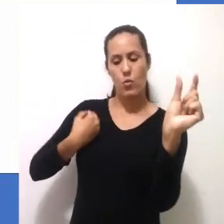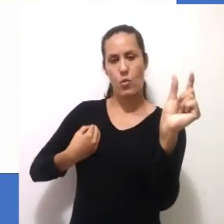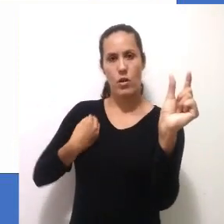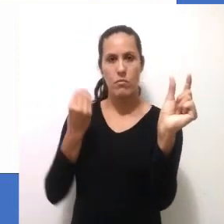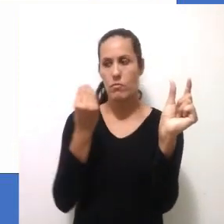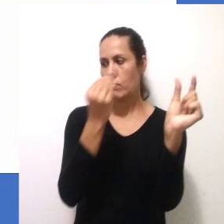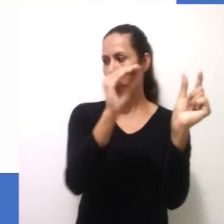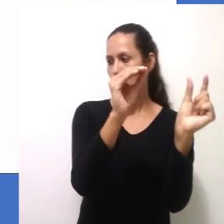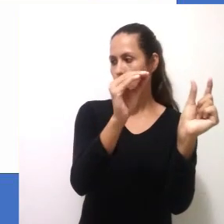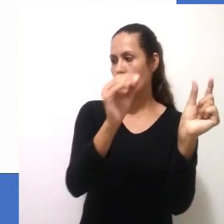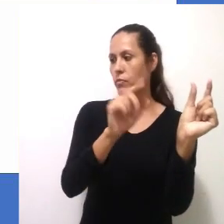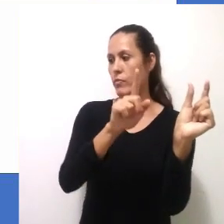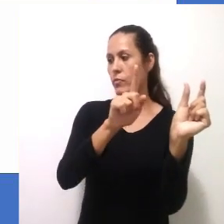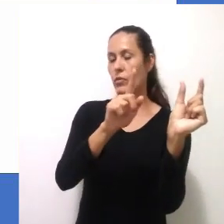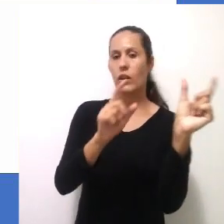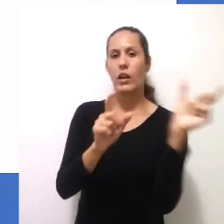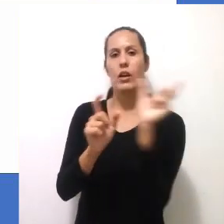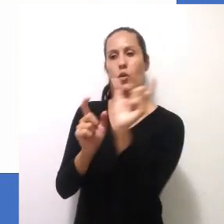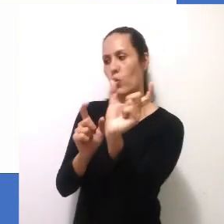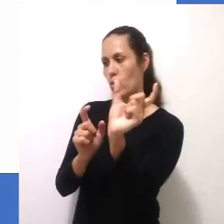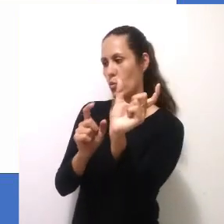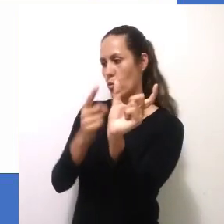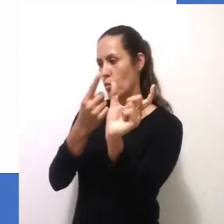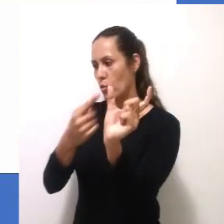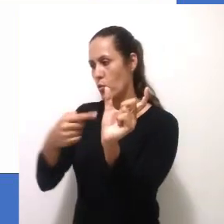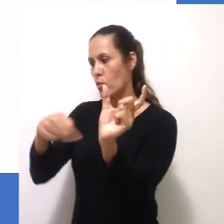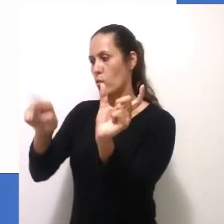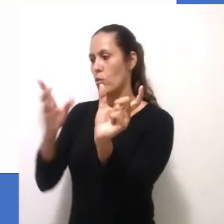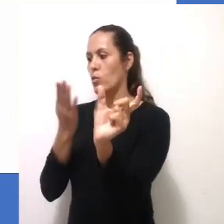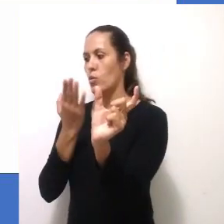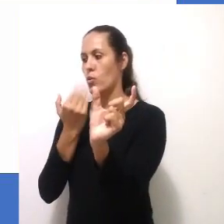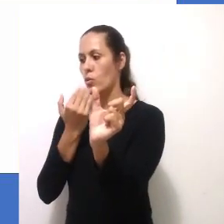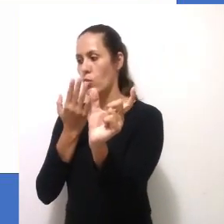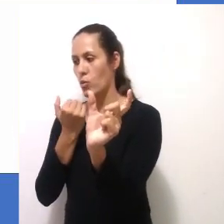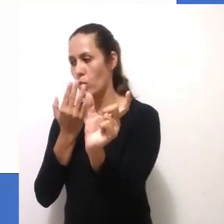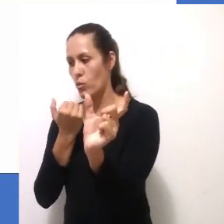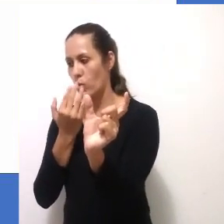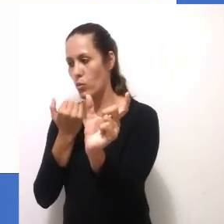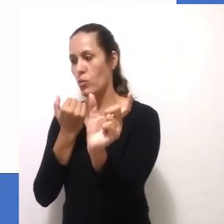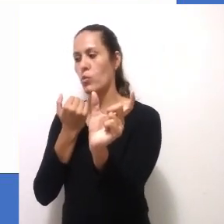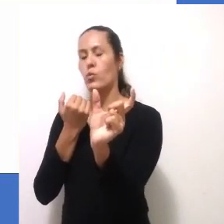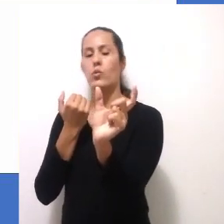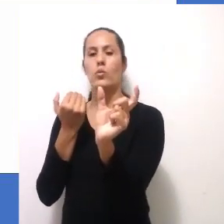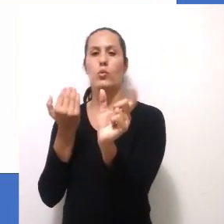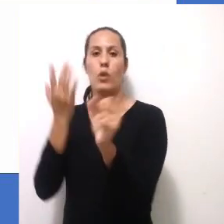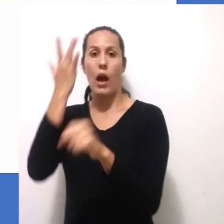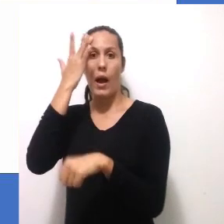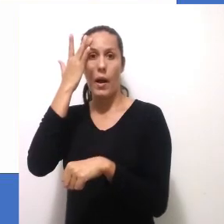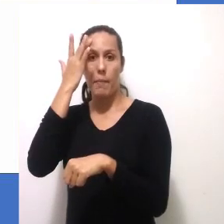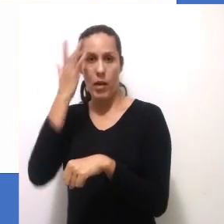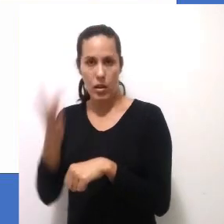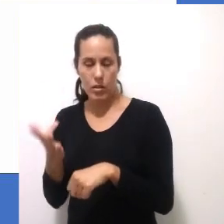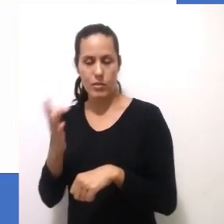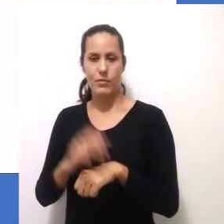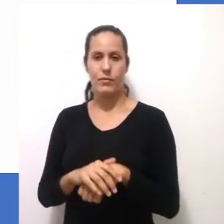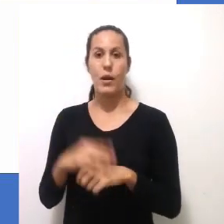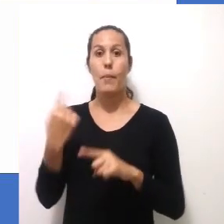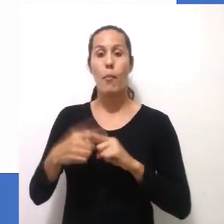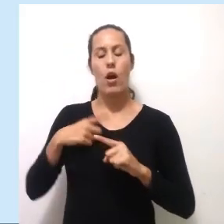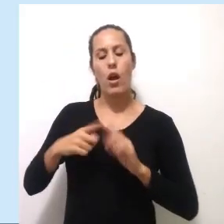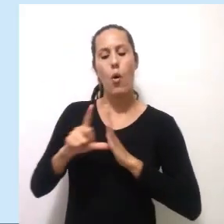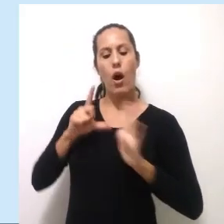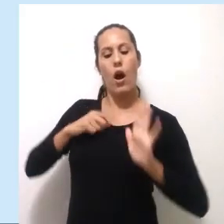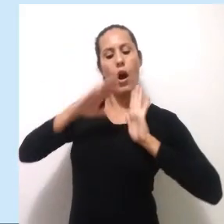to, indo para, eat couscous tomorrow, indo comer cuscuz amanhã, porque eu